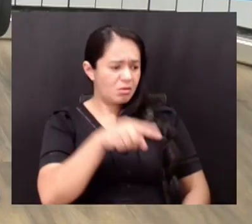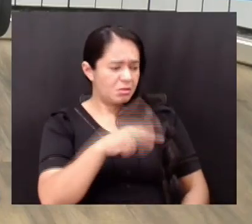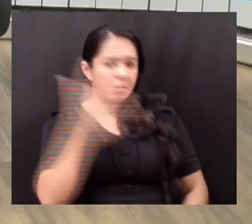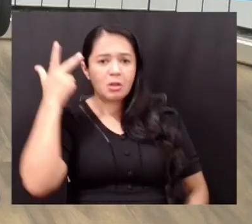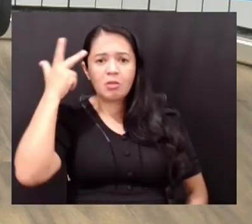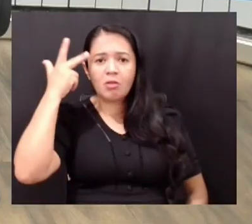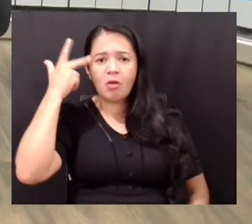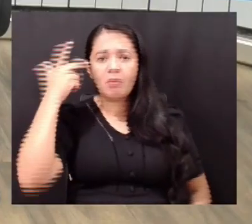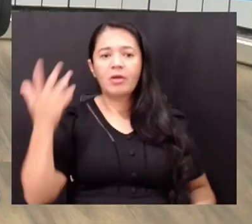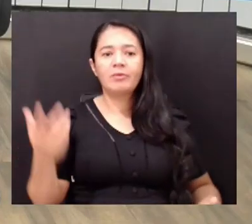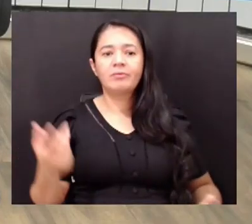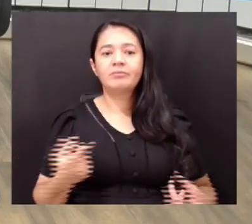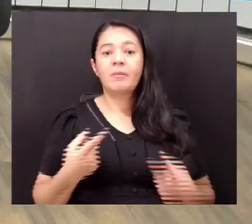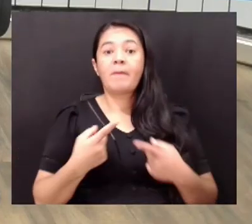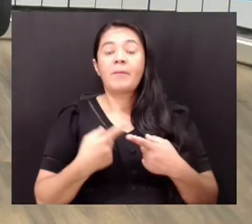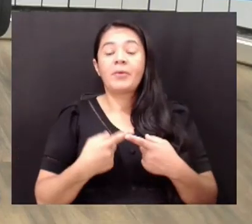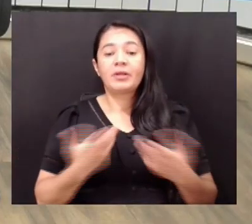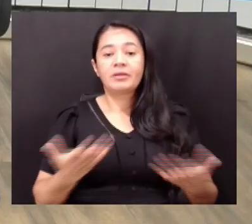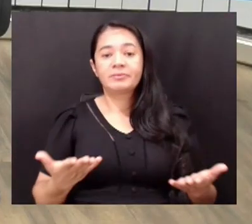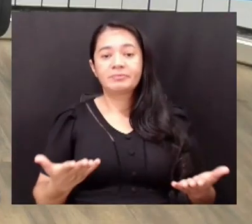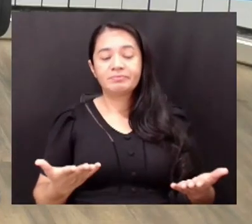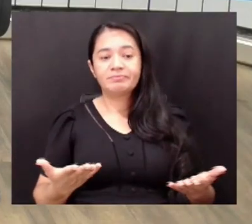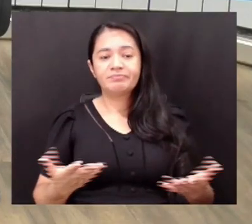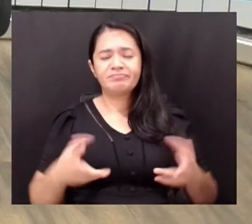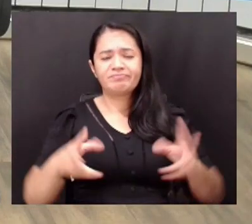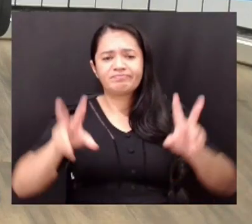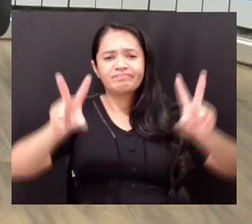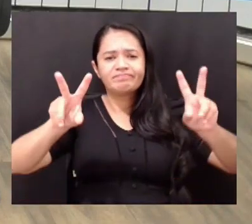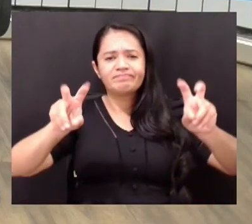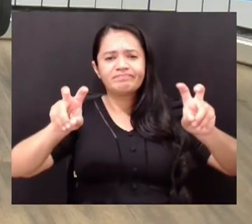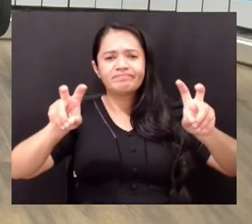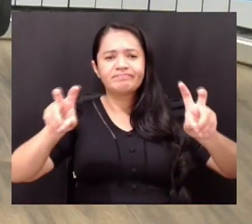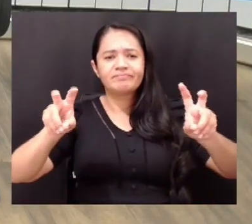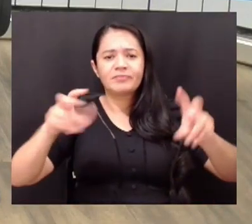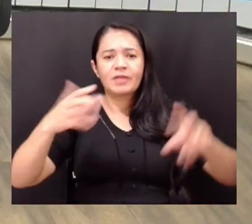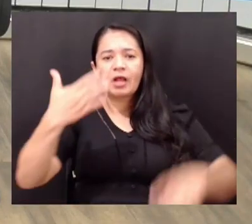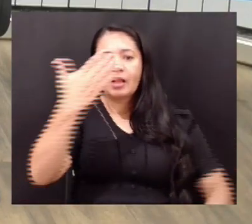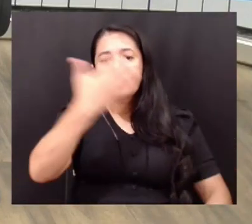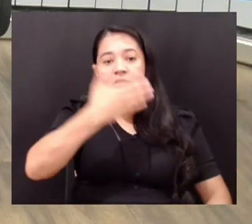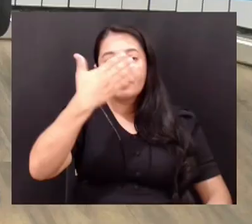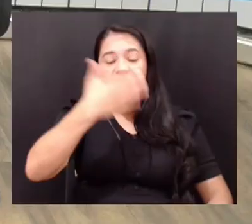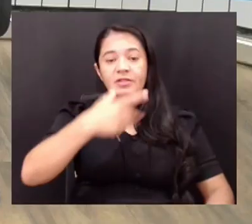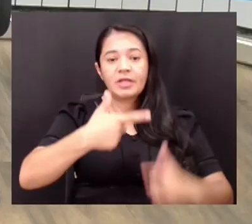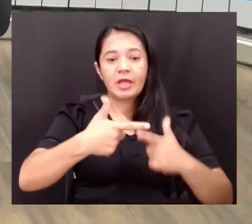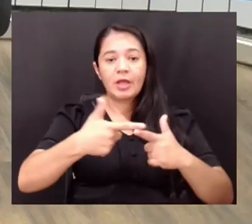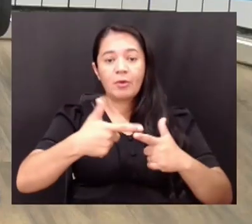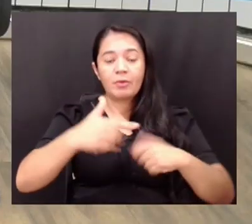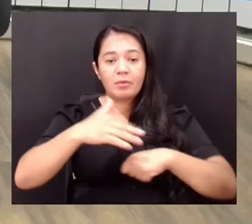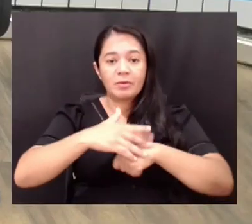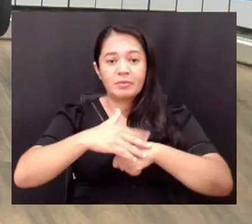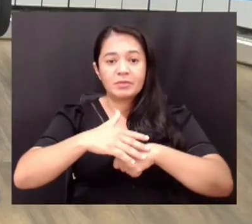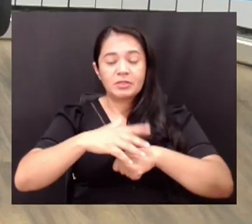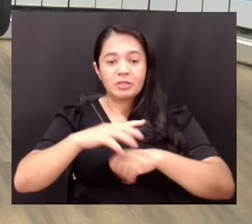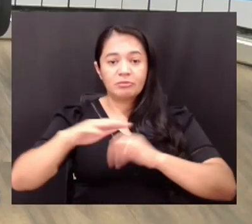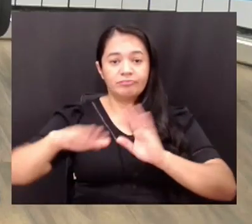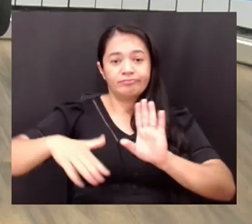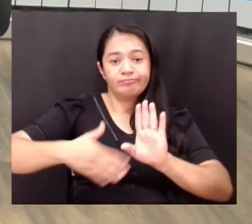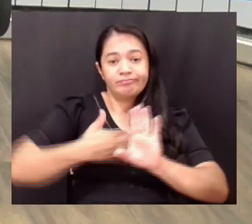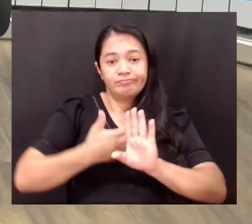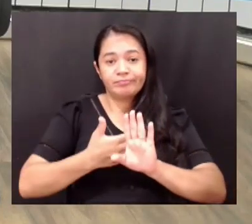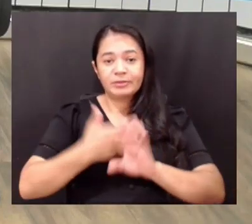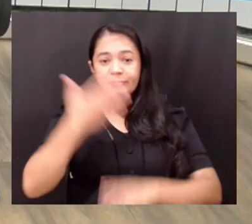por ser uma questão invisível, é um problema de saúde que a gente não vê, não é uma ferida, não é uma